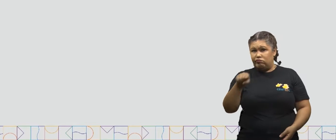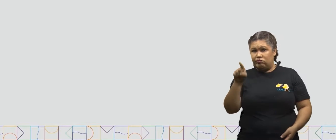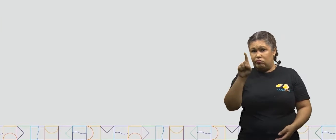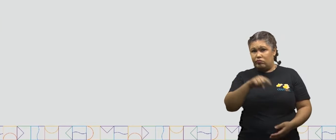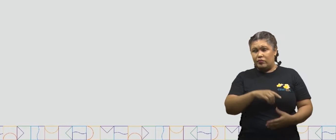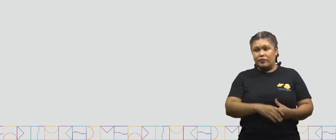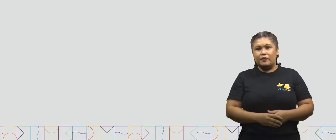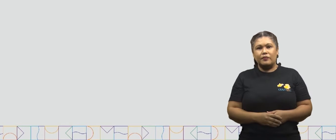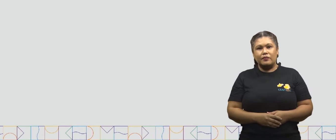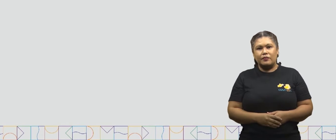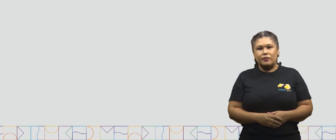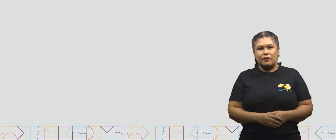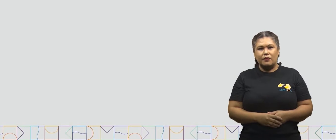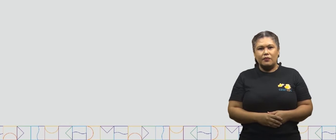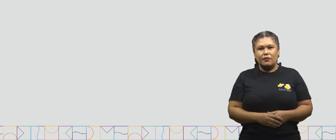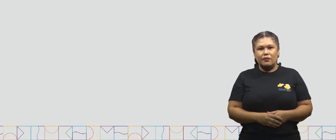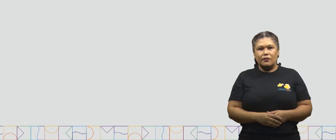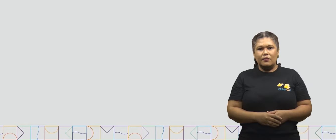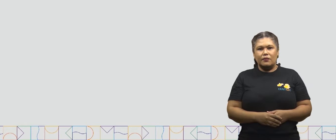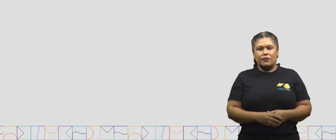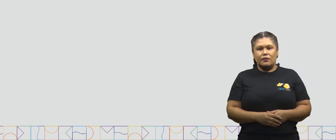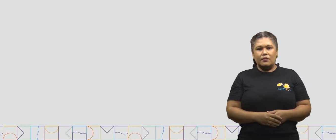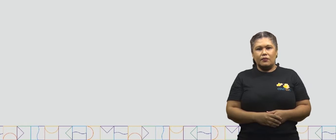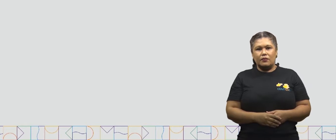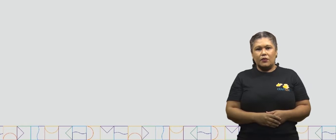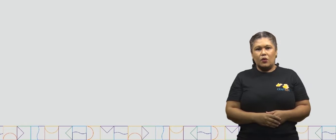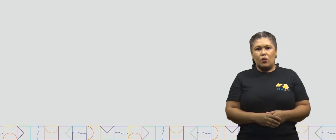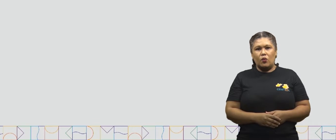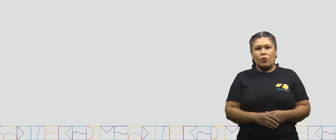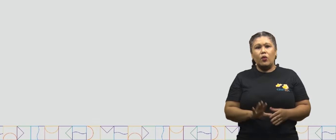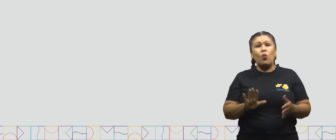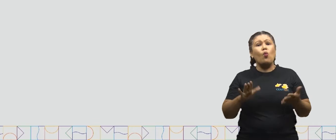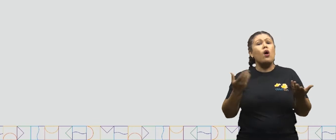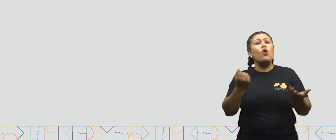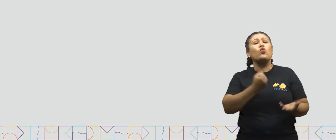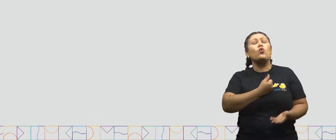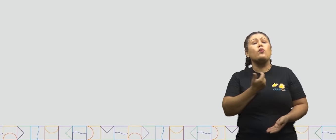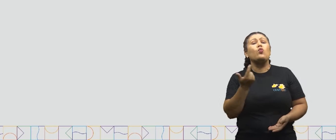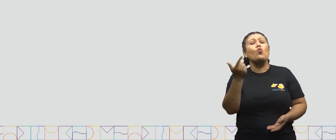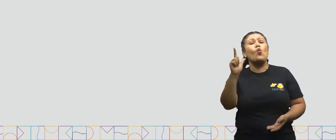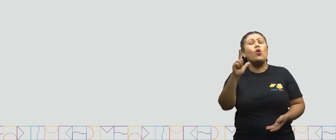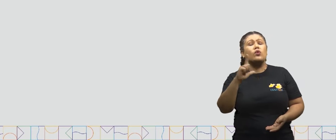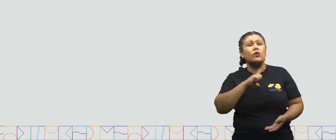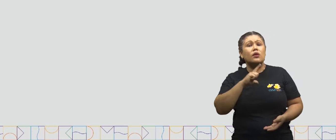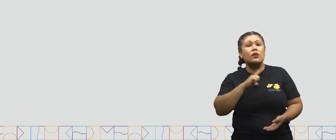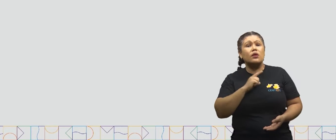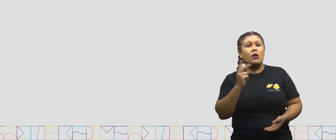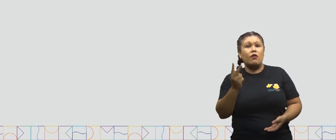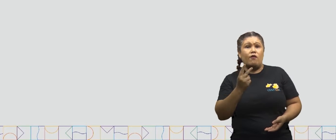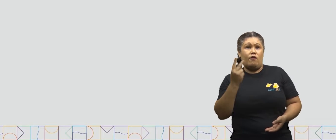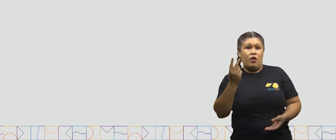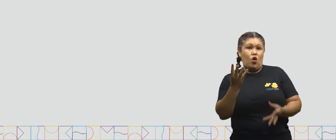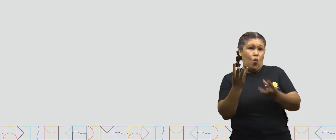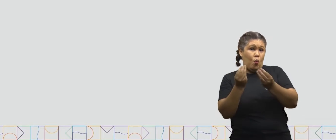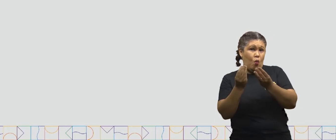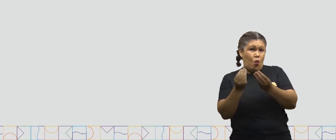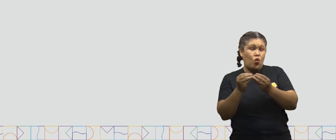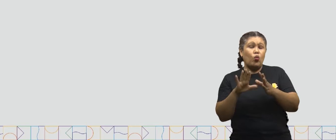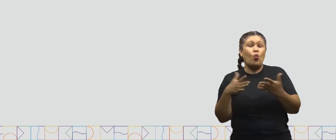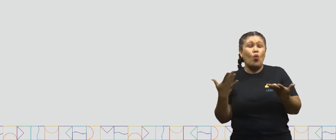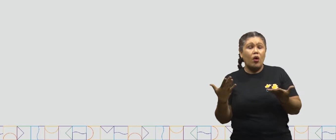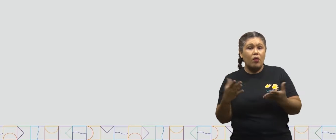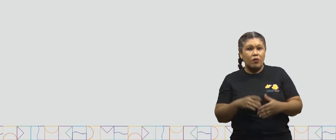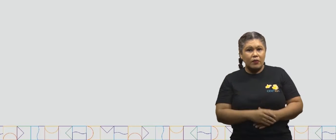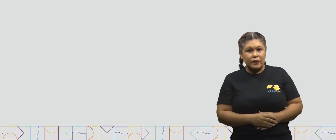lá riscá-lo. Então, quais os outros números que são os maiores? Sim,